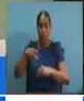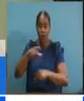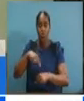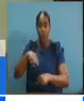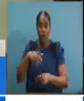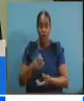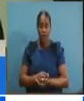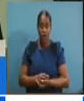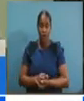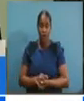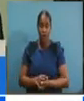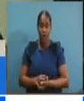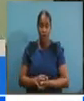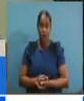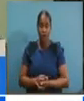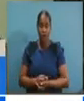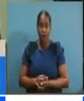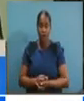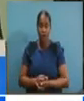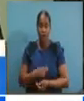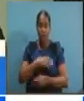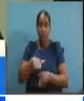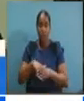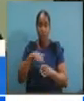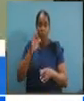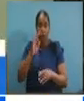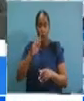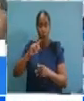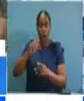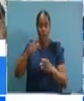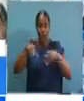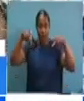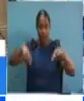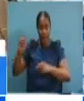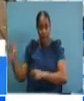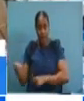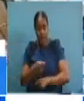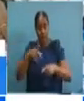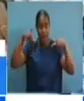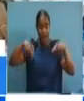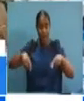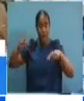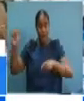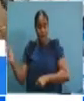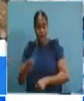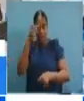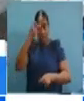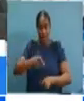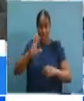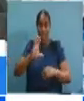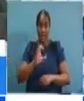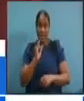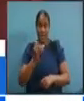do clube ténis que conclui a 4 campo tendo também a instalação do apoio campo de ténis que vai ficar na cidadela